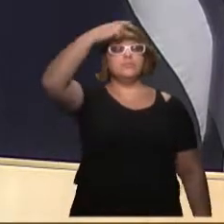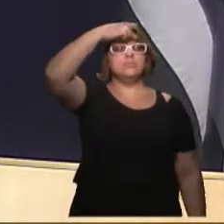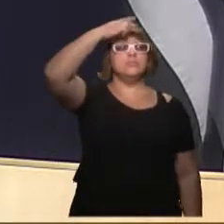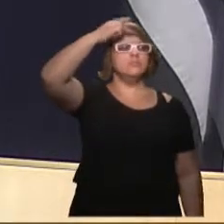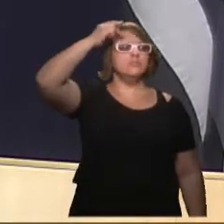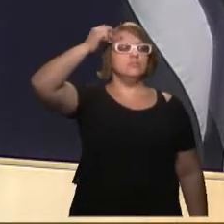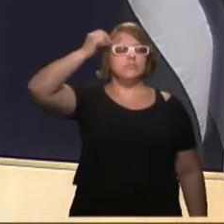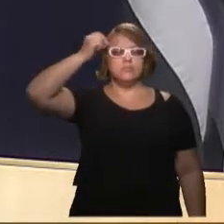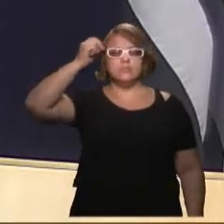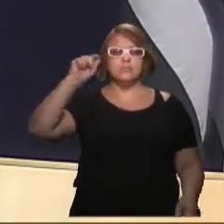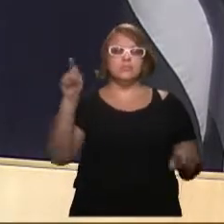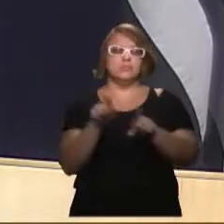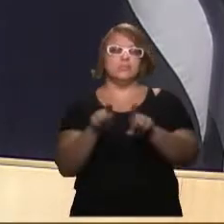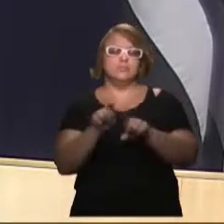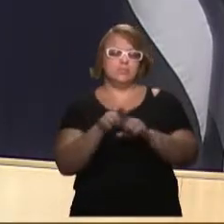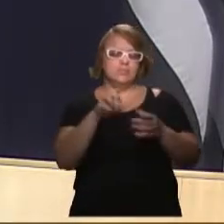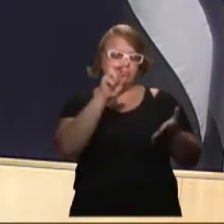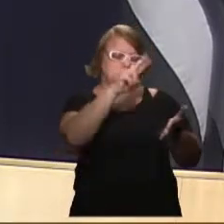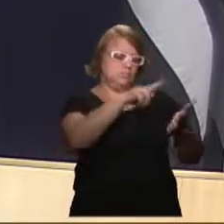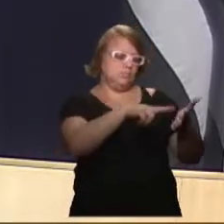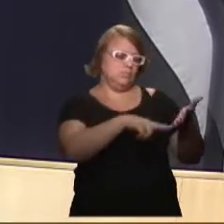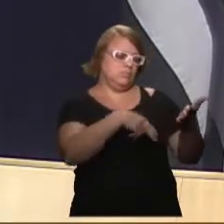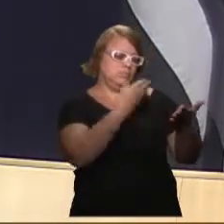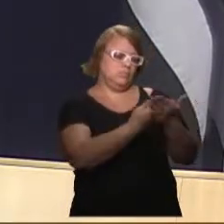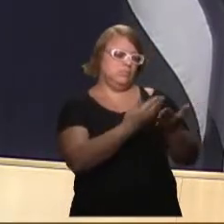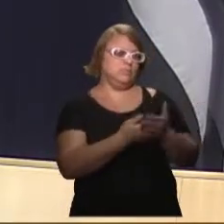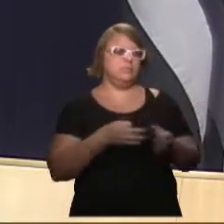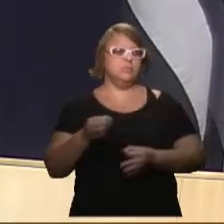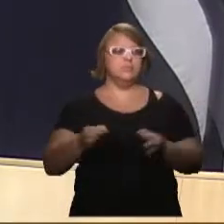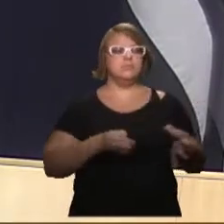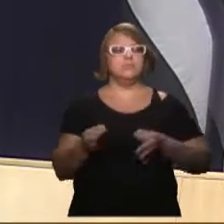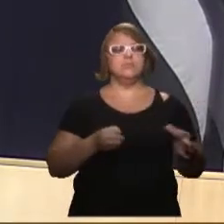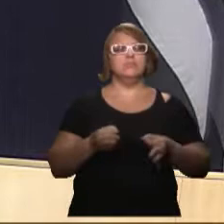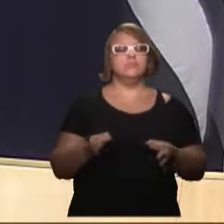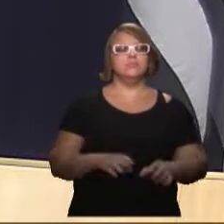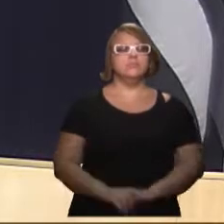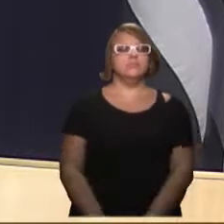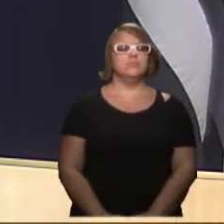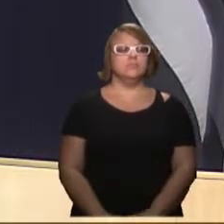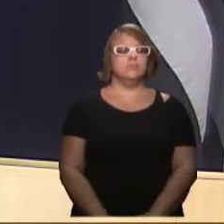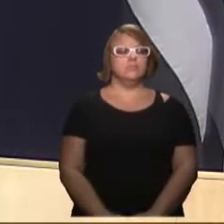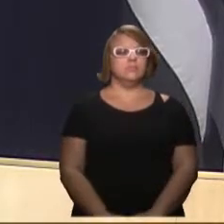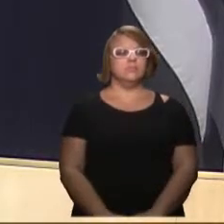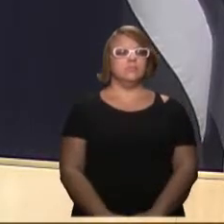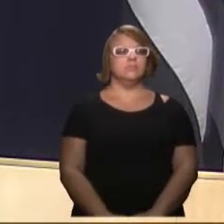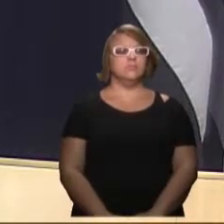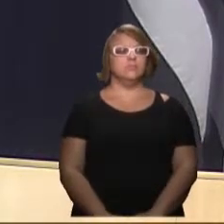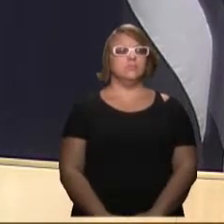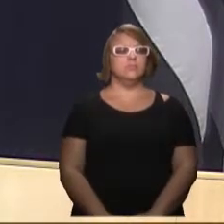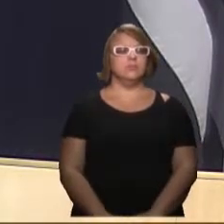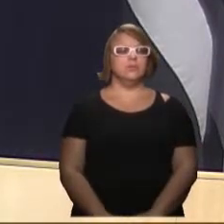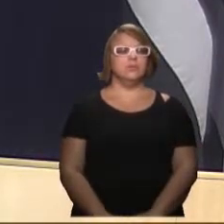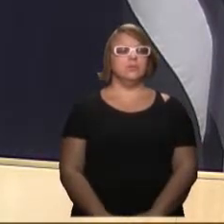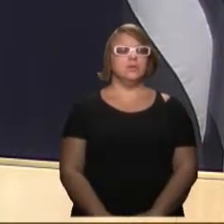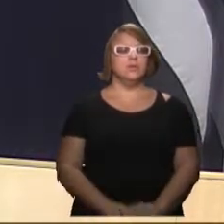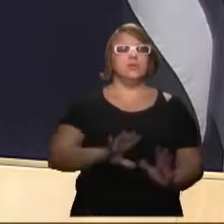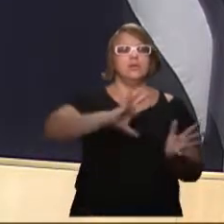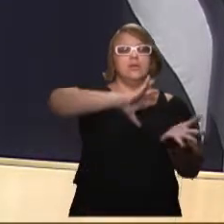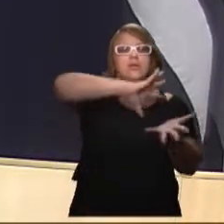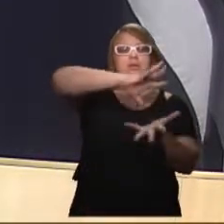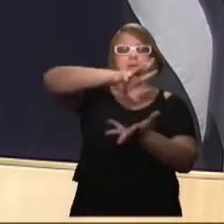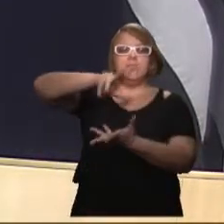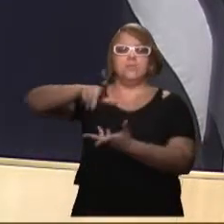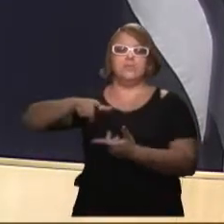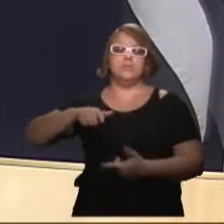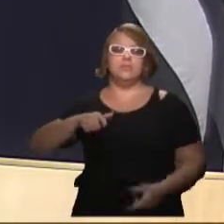projeto. E aí cabe essa reflexão de nesse compromisso mundial, não é apenas de Taubaté, não é apenas do